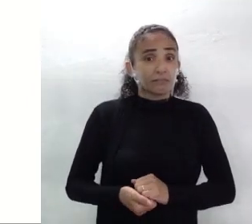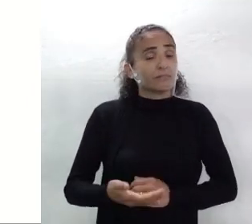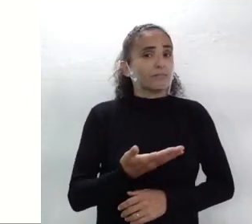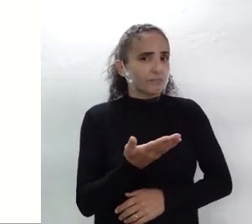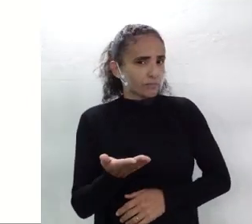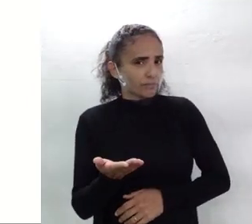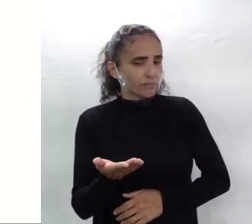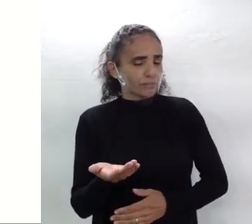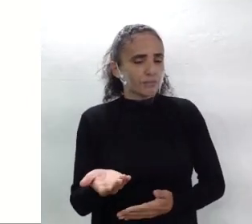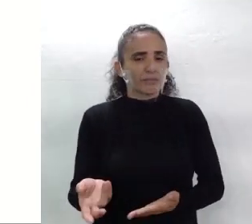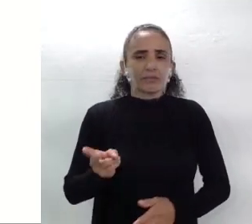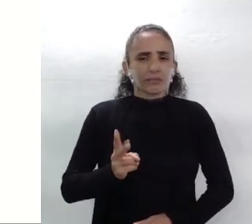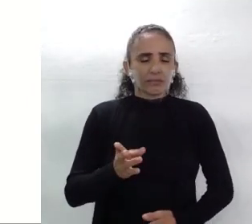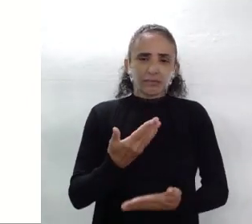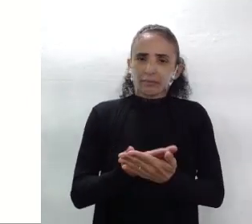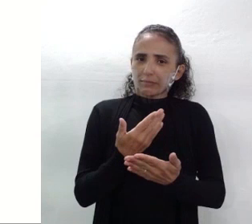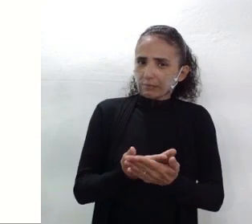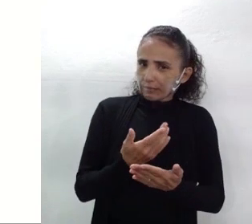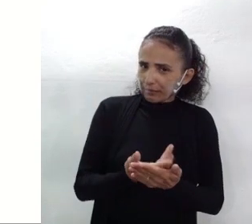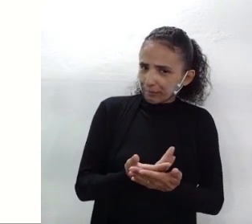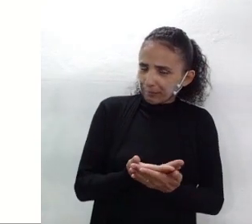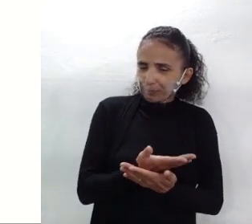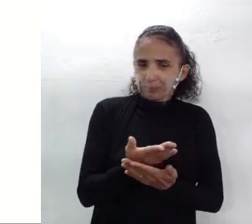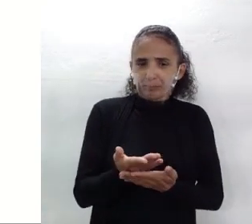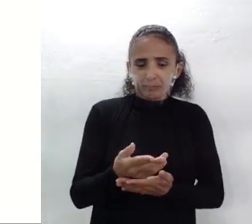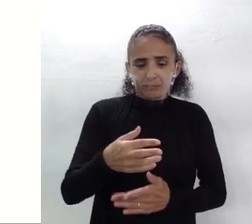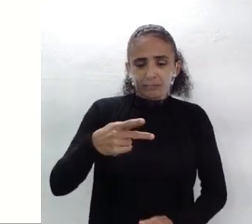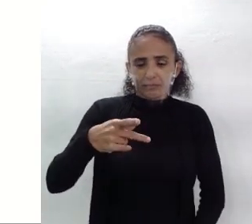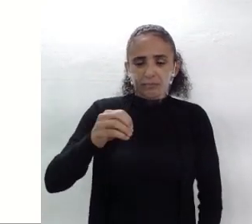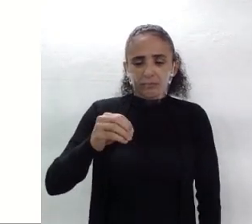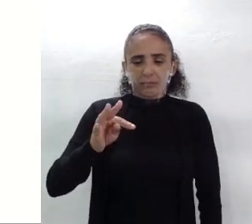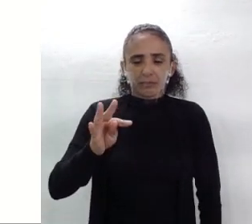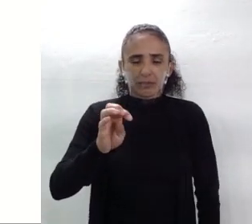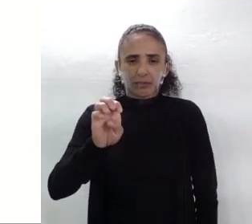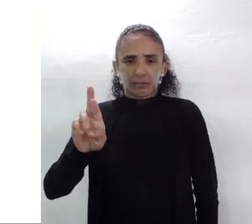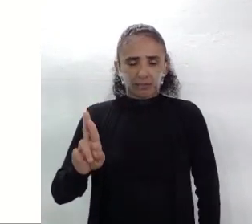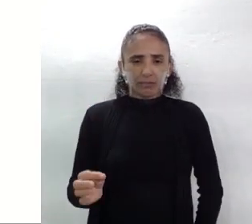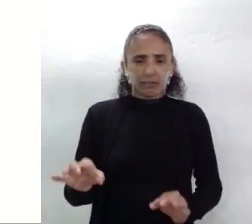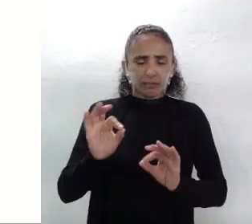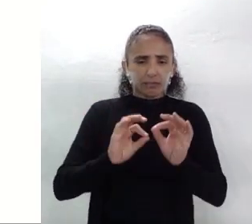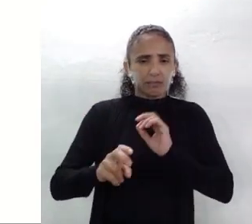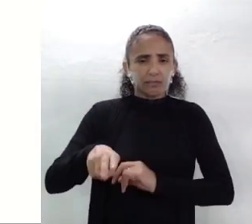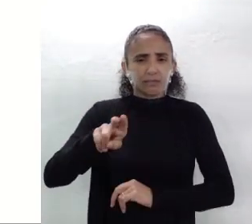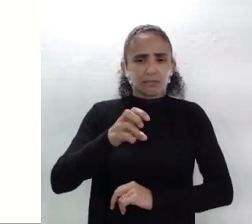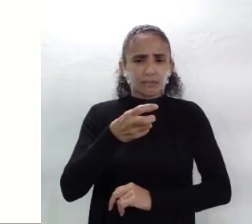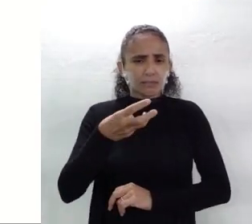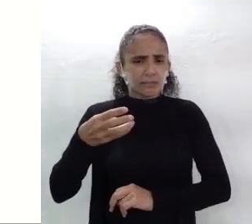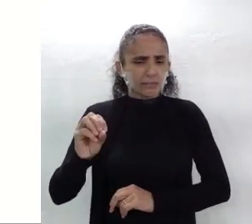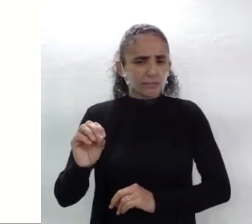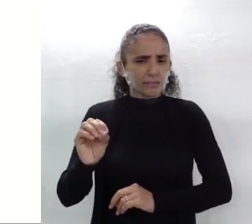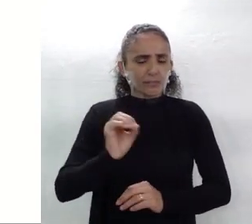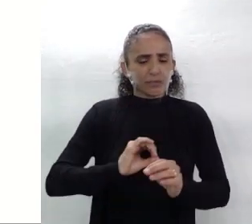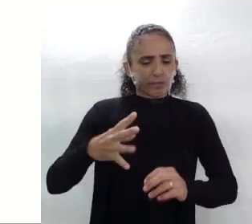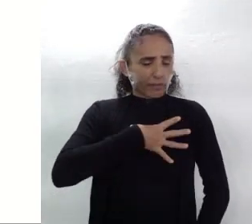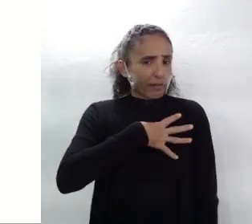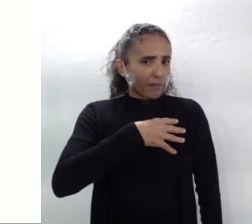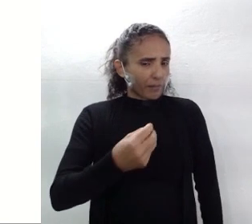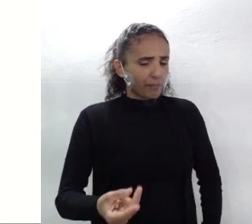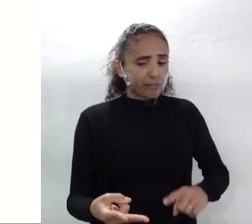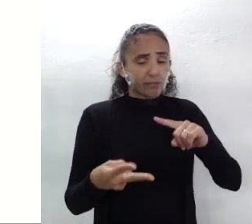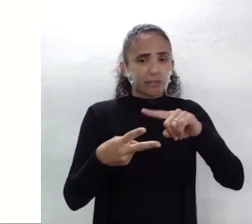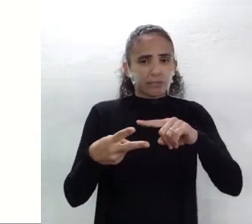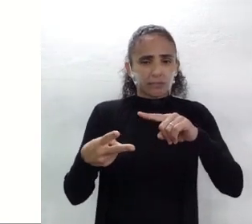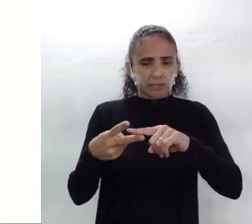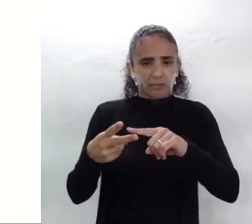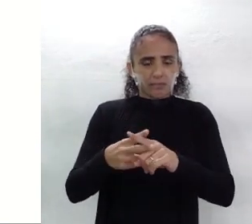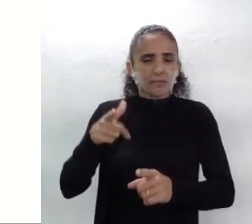ver mais uma questão. Seguinte, o seu Potter dividiu 530 moedas em seus 2 filhos, de modo que o mais velho